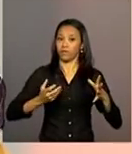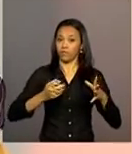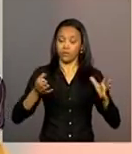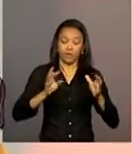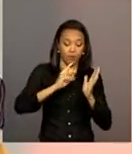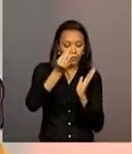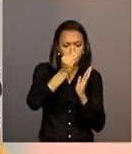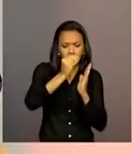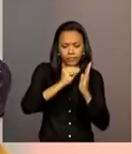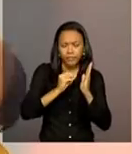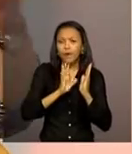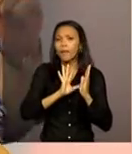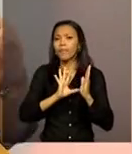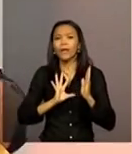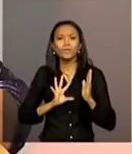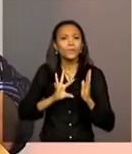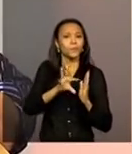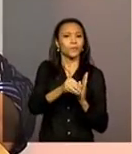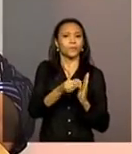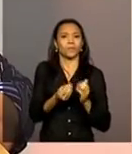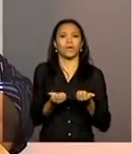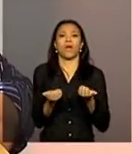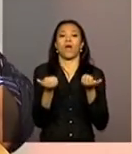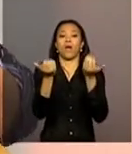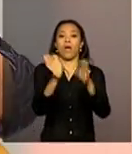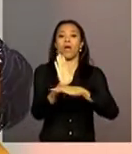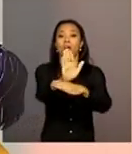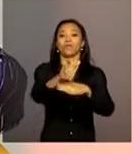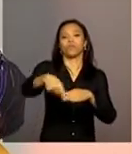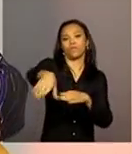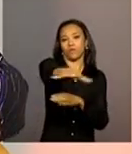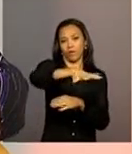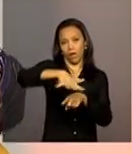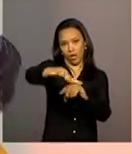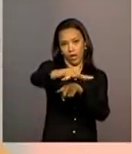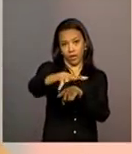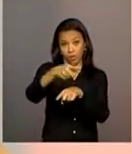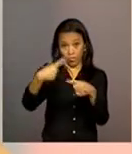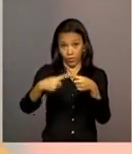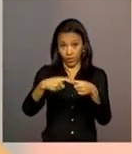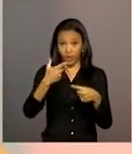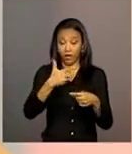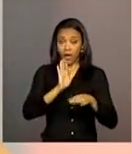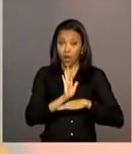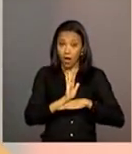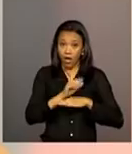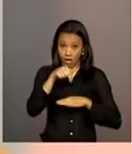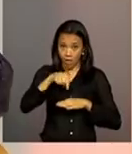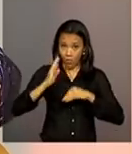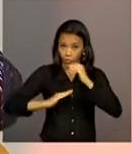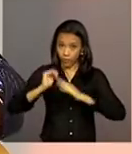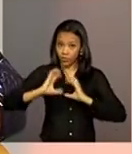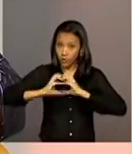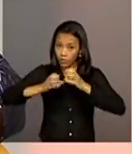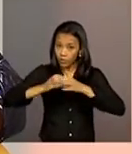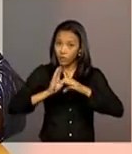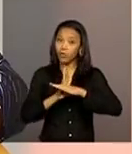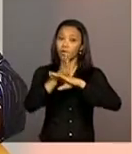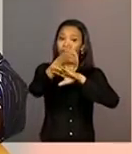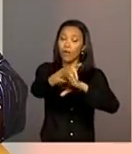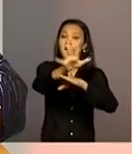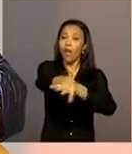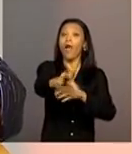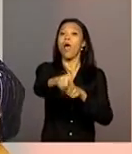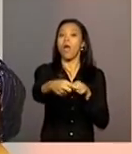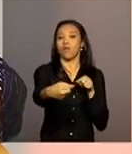atendimento da totalidade do seu território porque o território atendido pela equipe volante constitui territória do